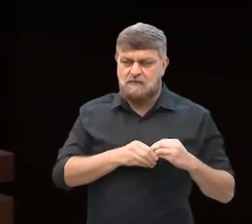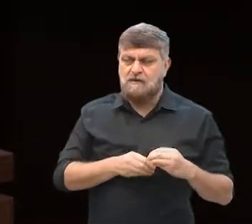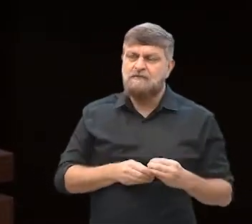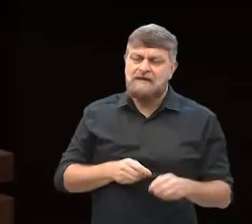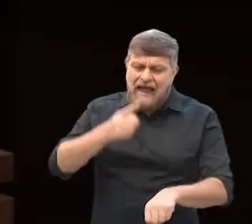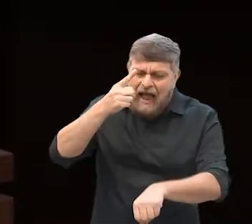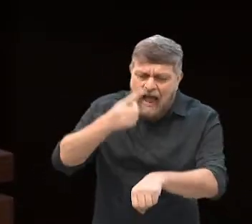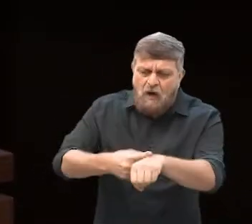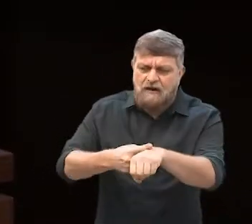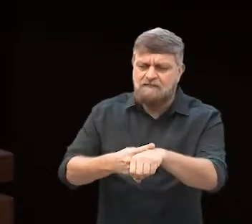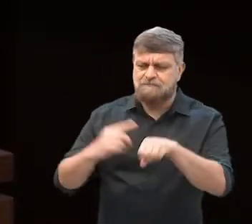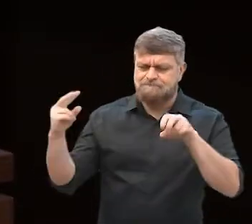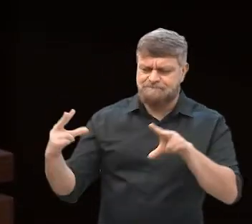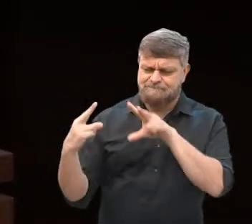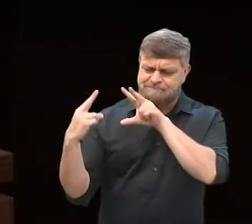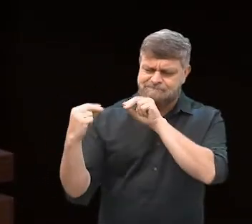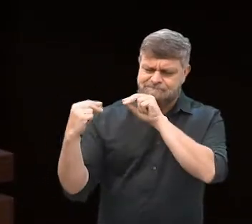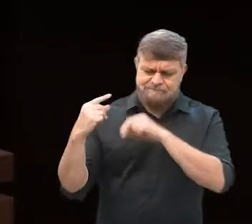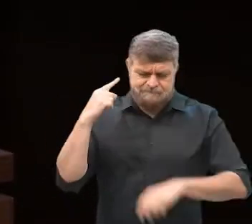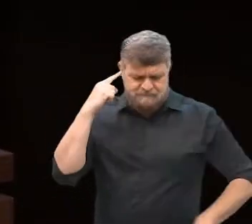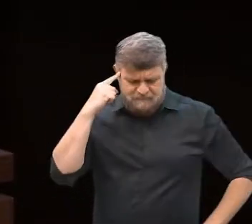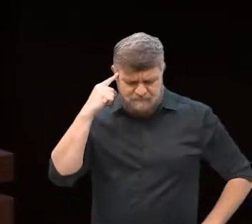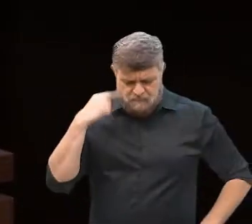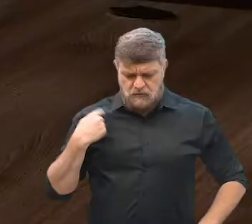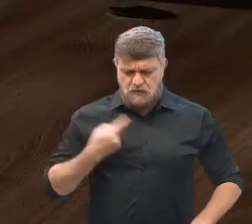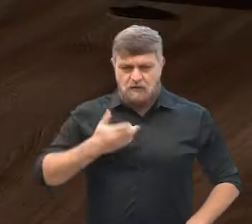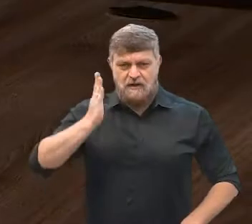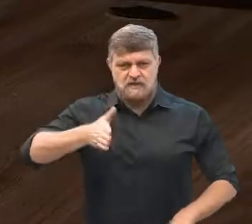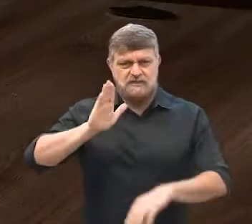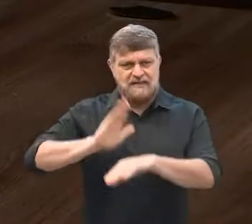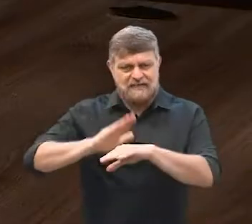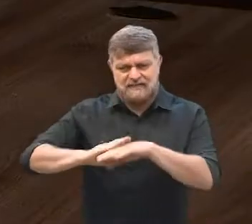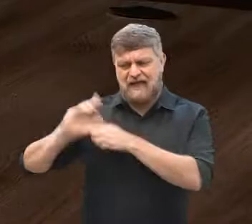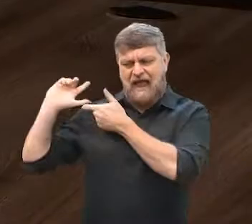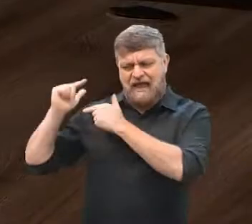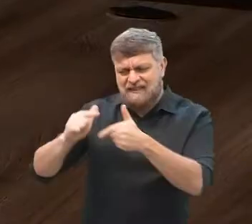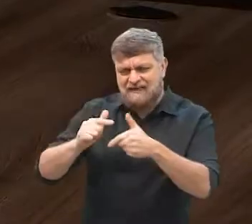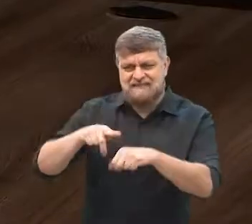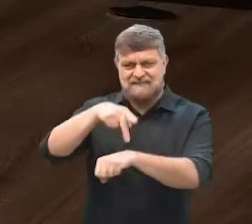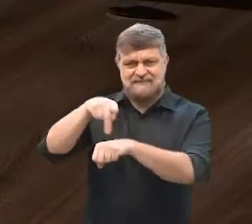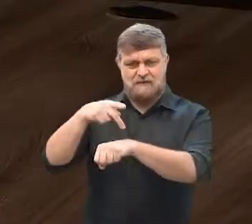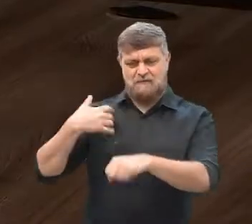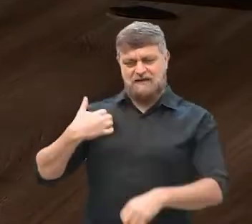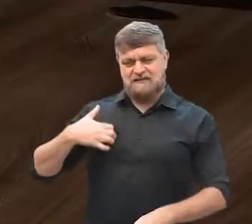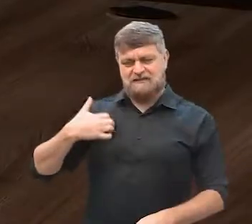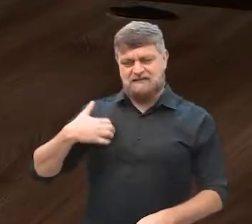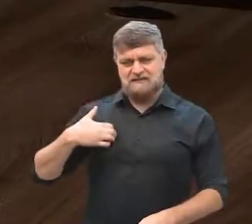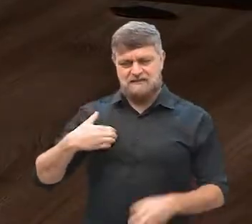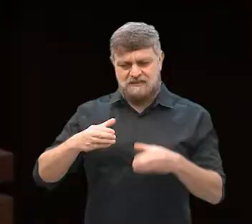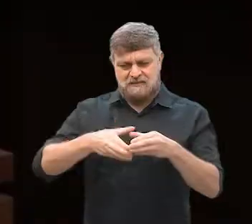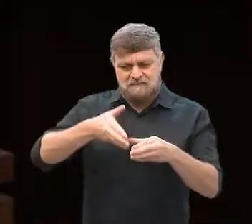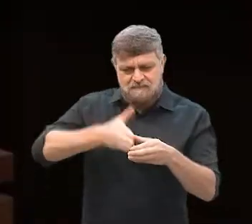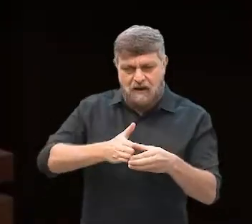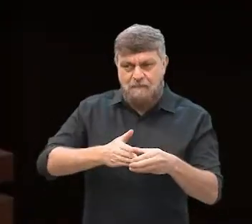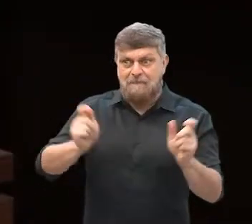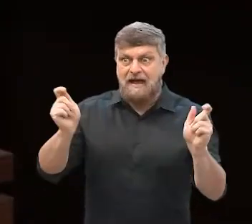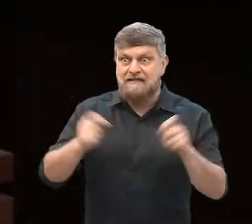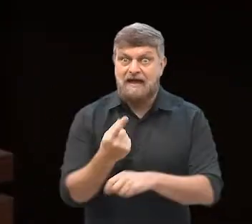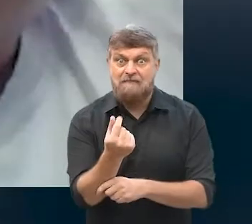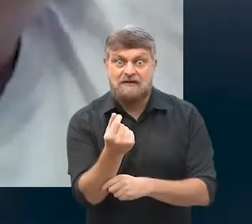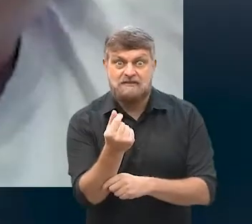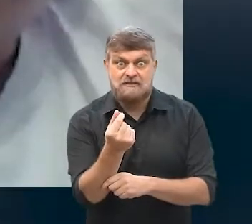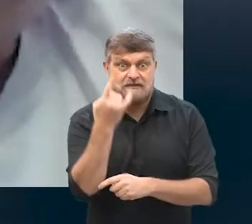chegaram a falar, não, a gente já faz as empanadas, é uma tradição nossa, mas isso gera um